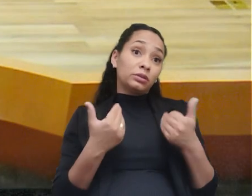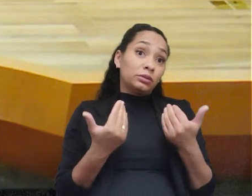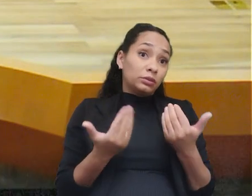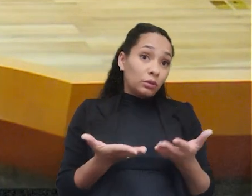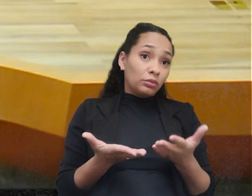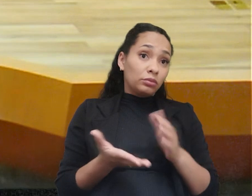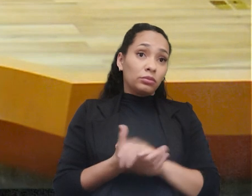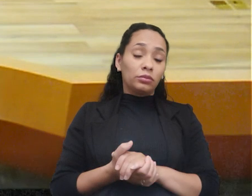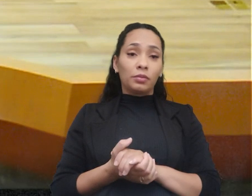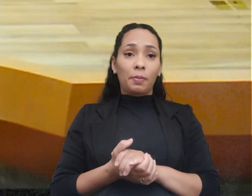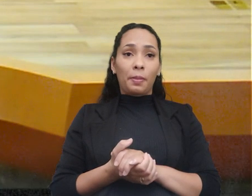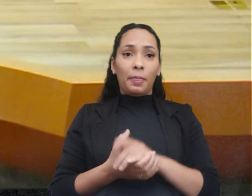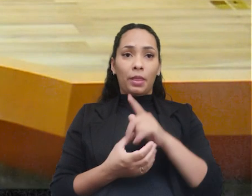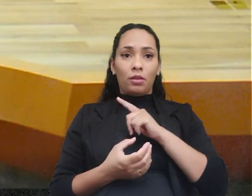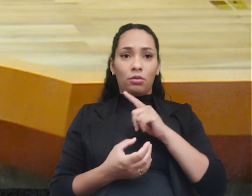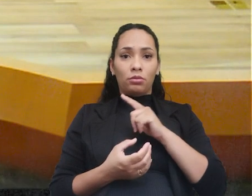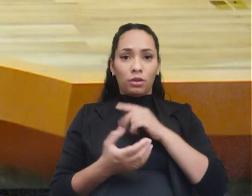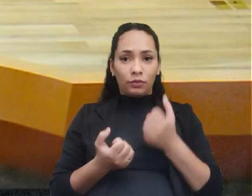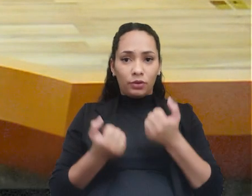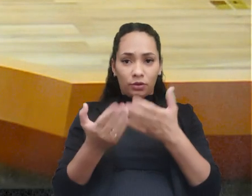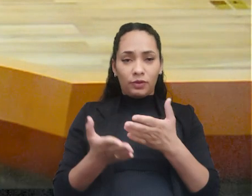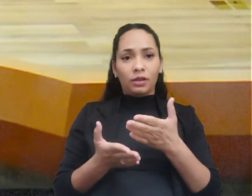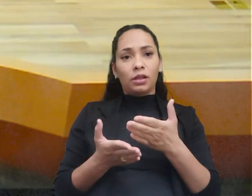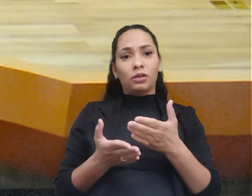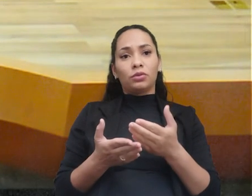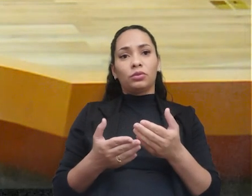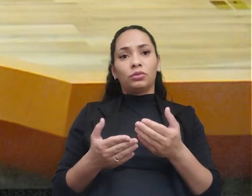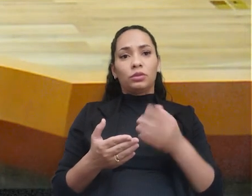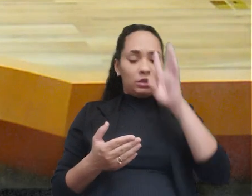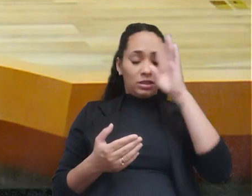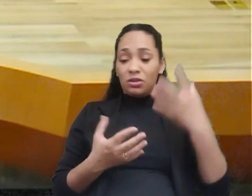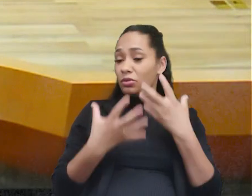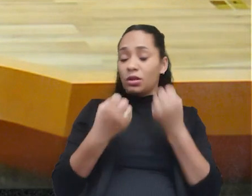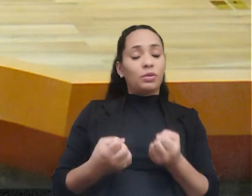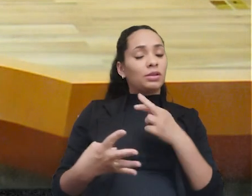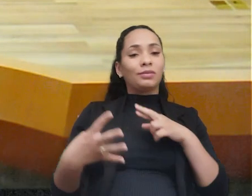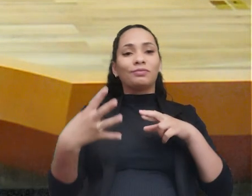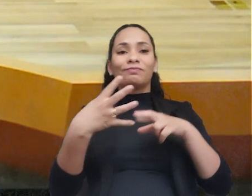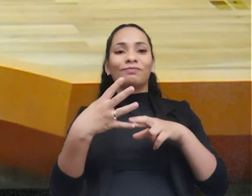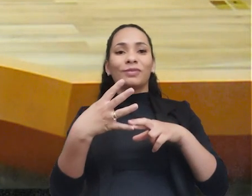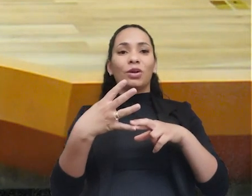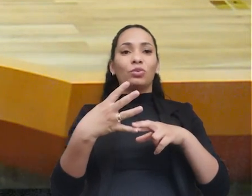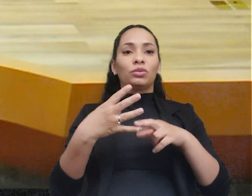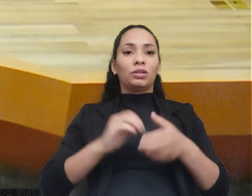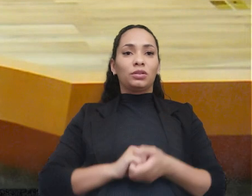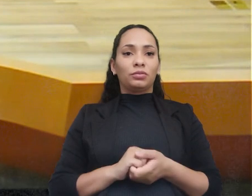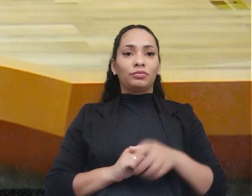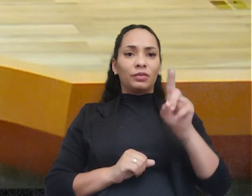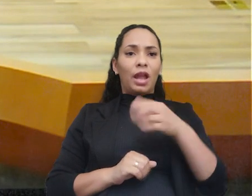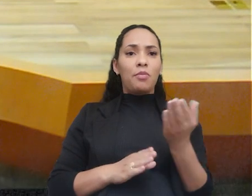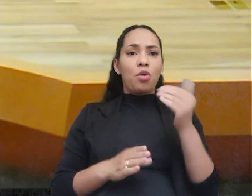na esteira do quanto ofertado parecer ministerial, rejeitando os embargos de declaração. É como voto, senhor